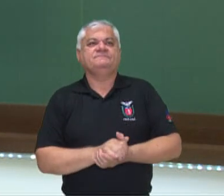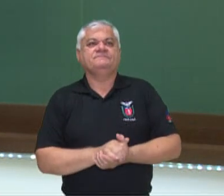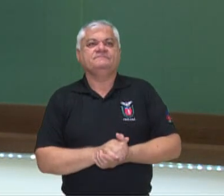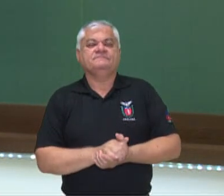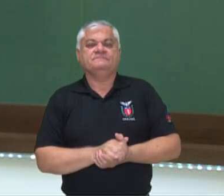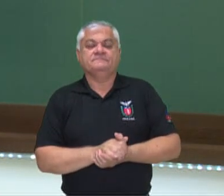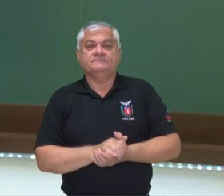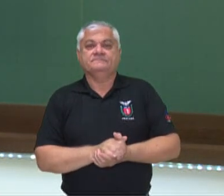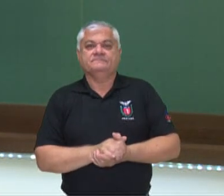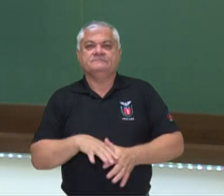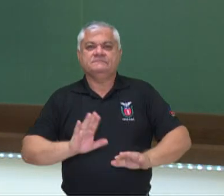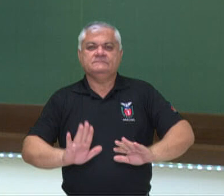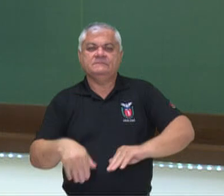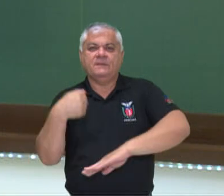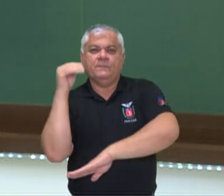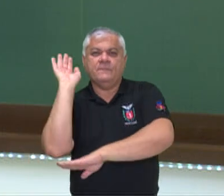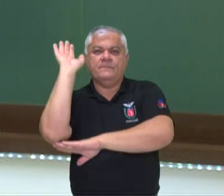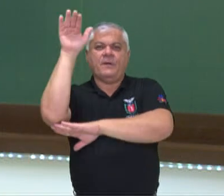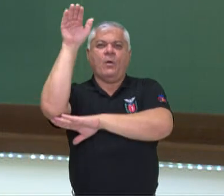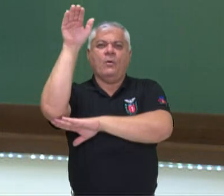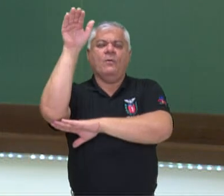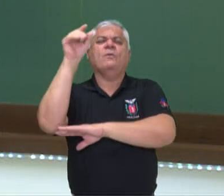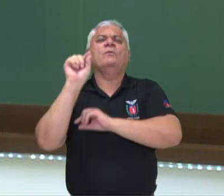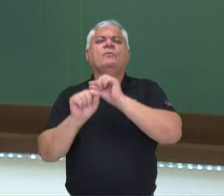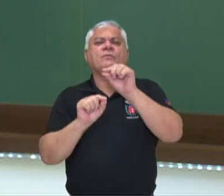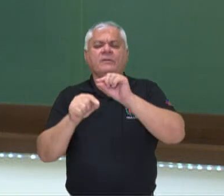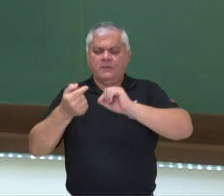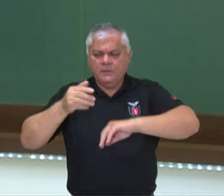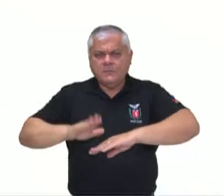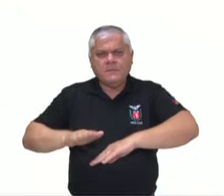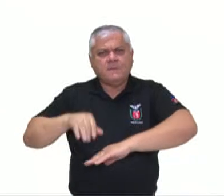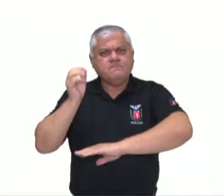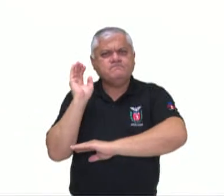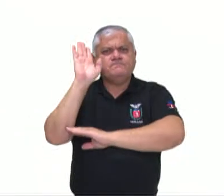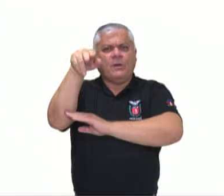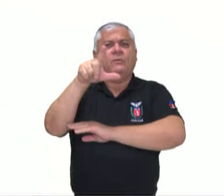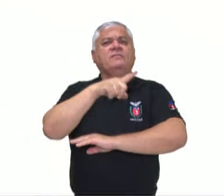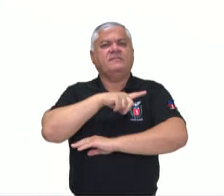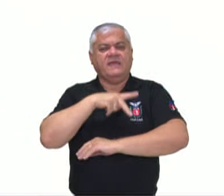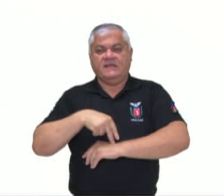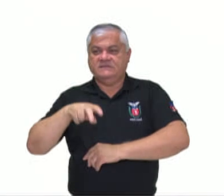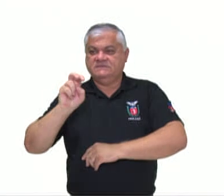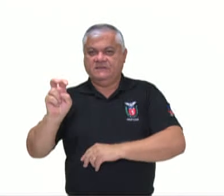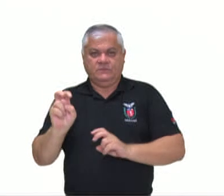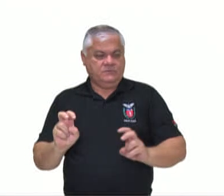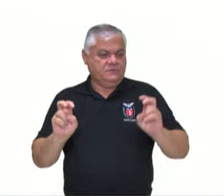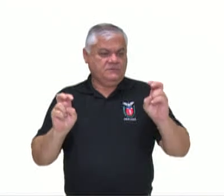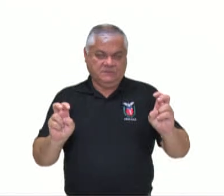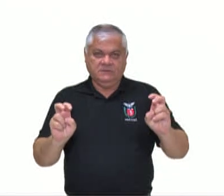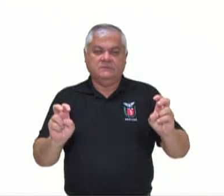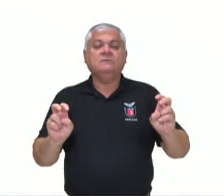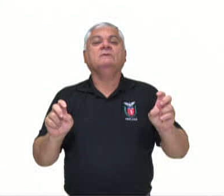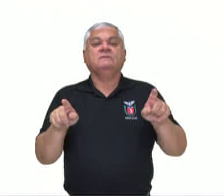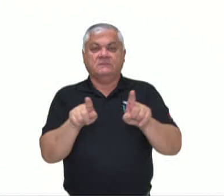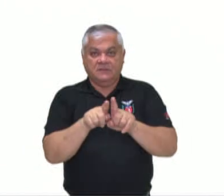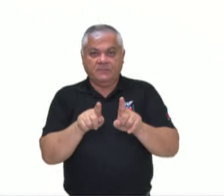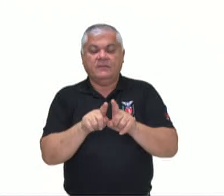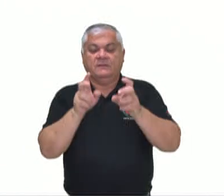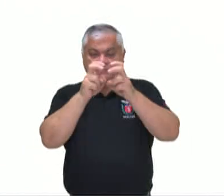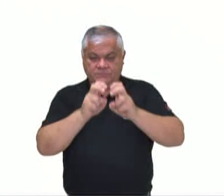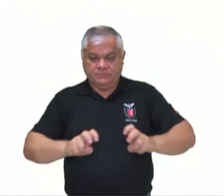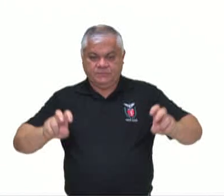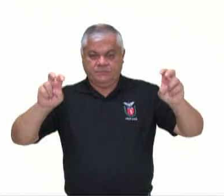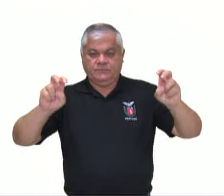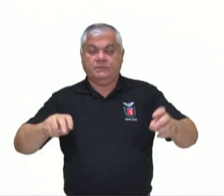O basquetebol. Basquetebol ele é formado por 5 jogadores em cada equipe, a partida é dividida